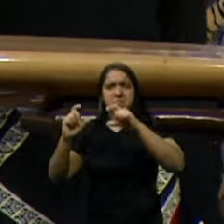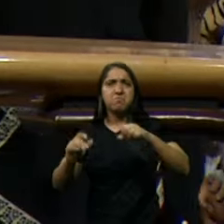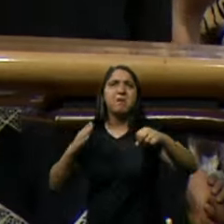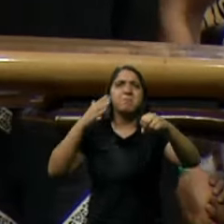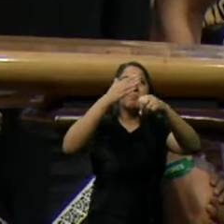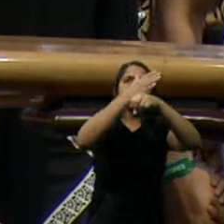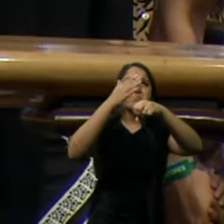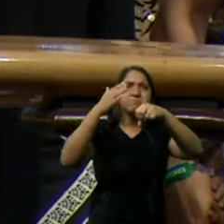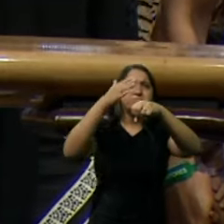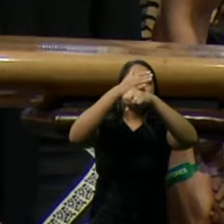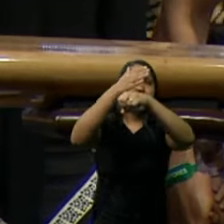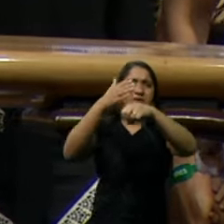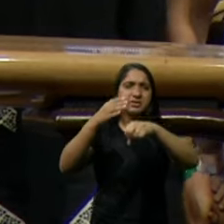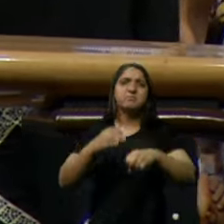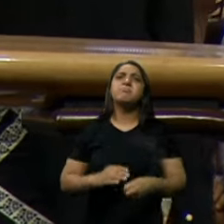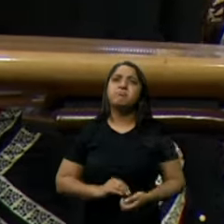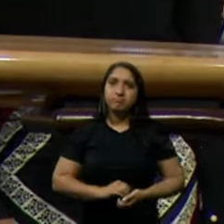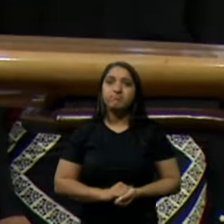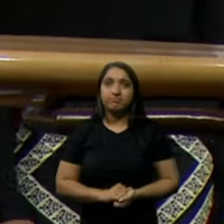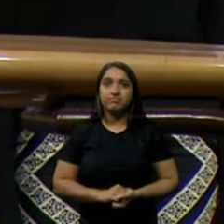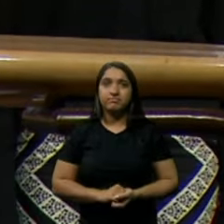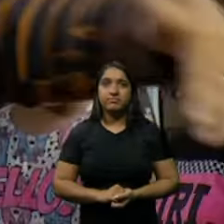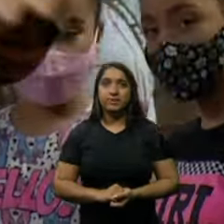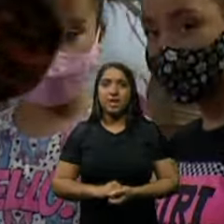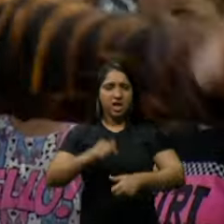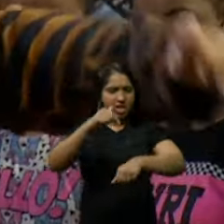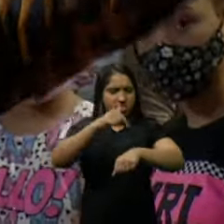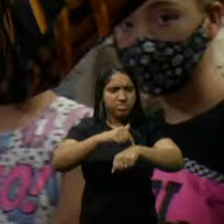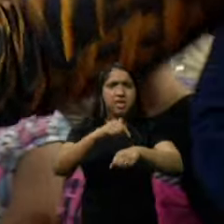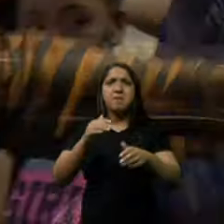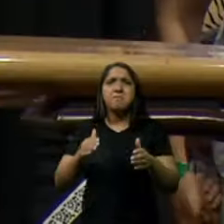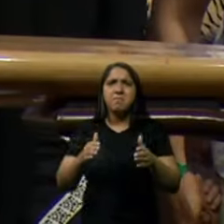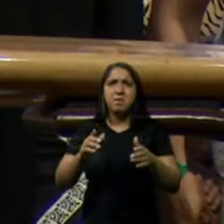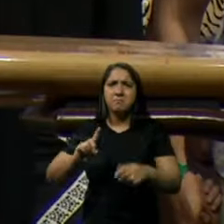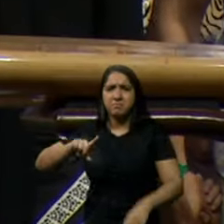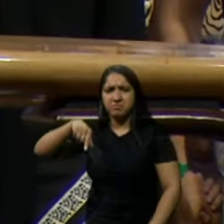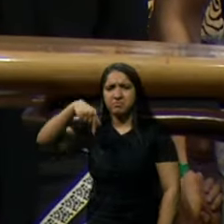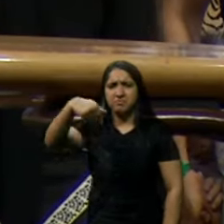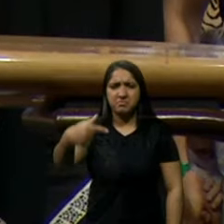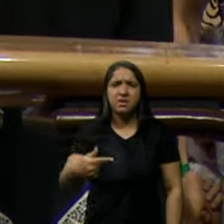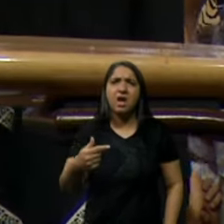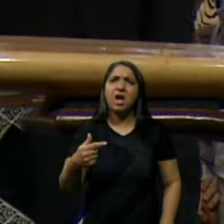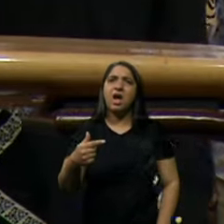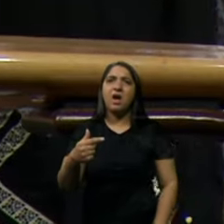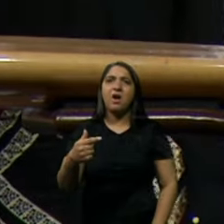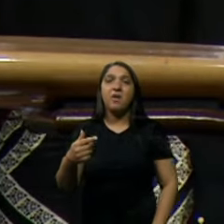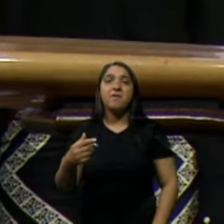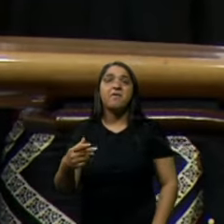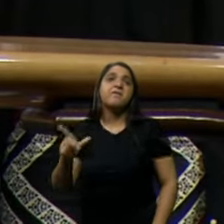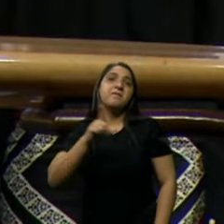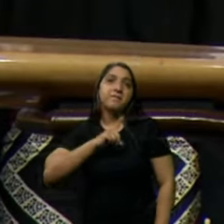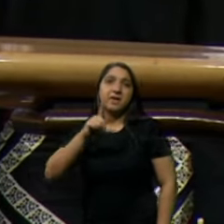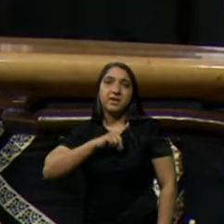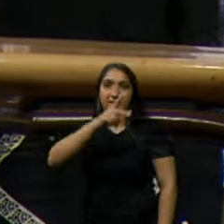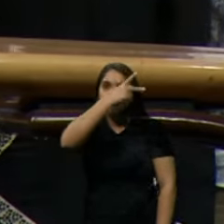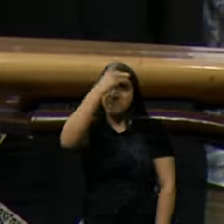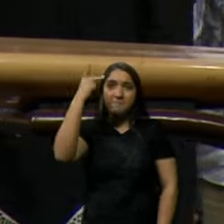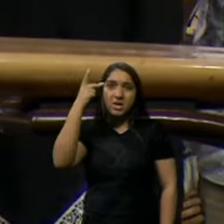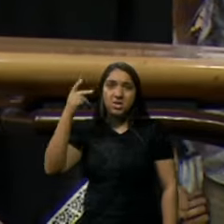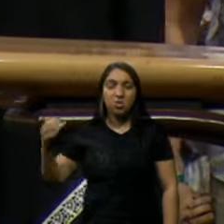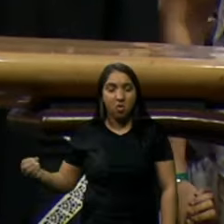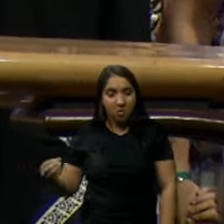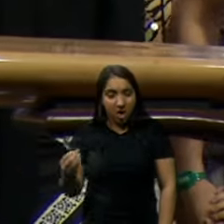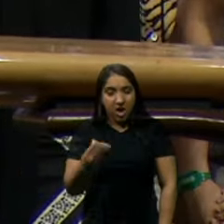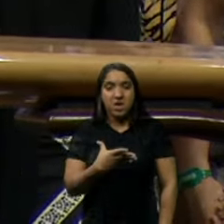alcançadas daqui algum tempo esse congresso aqui terá muitas pessoas de outras Nações que saíram atraídas pela glória de